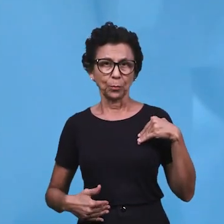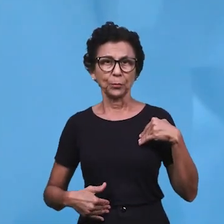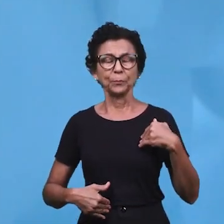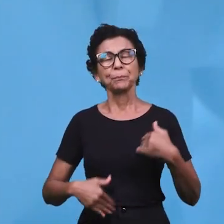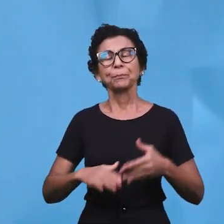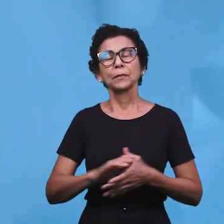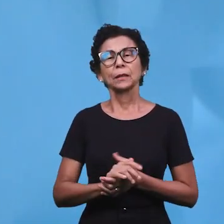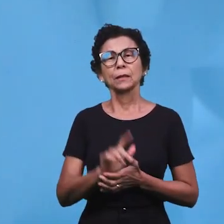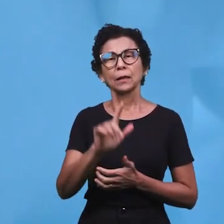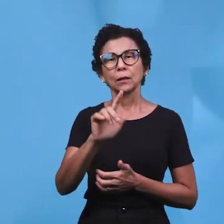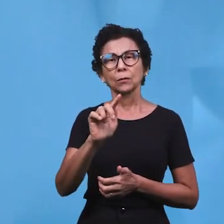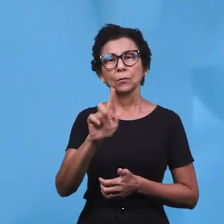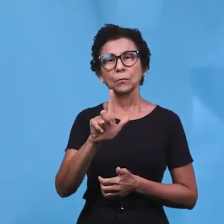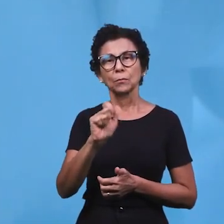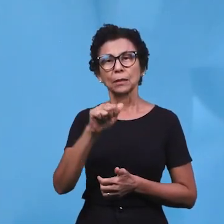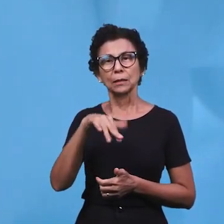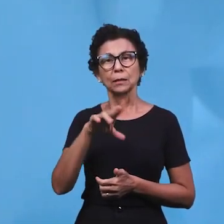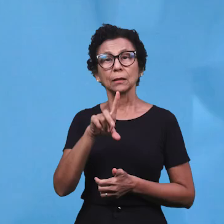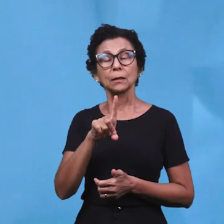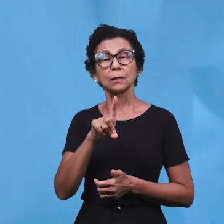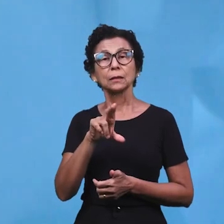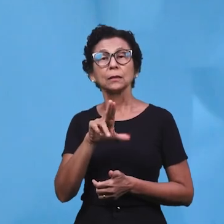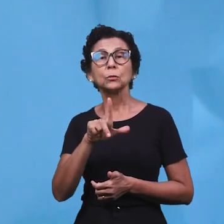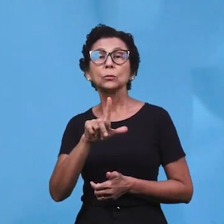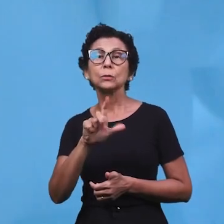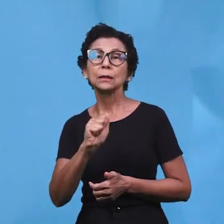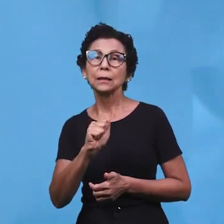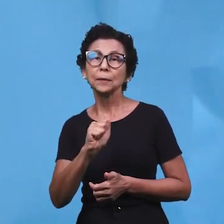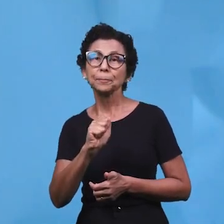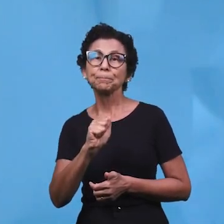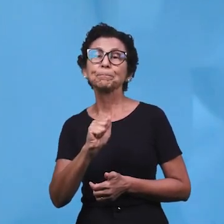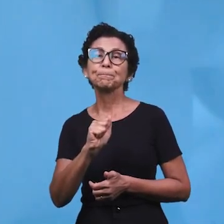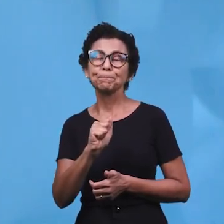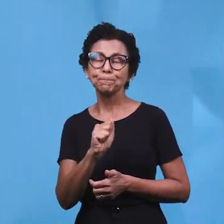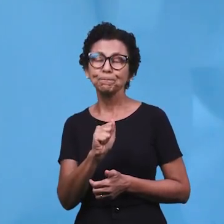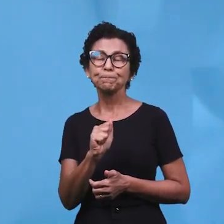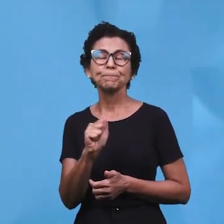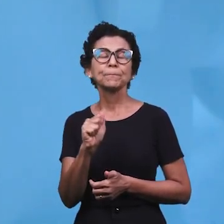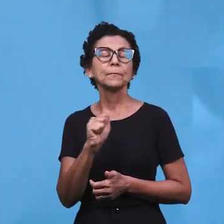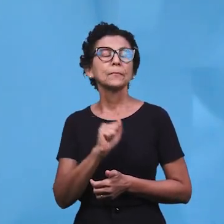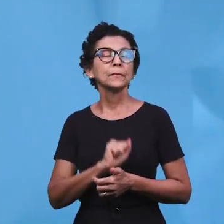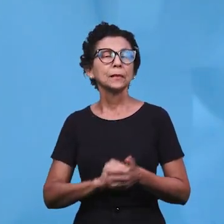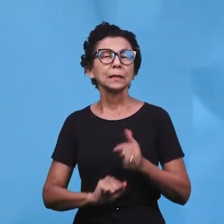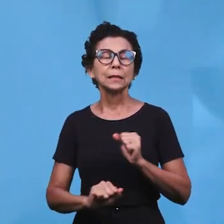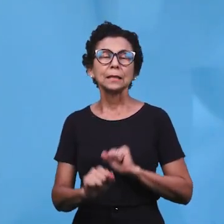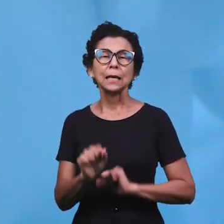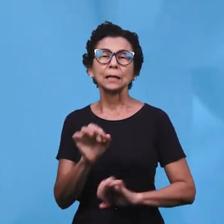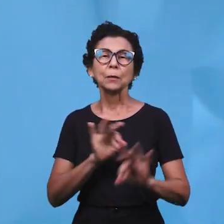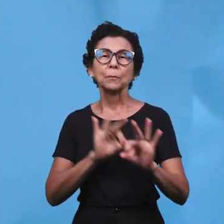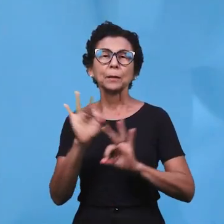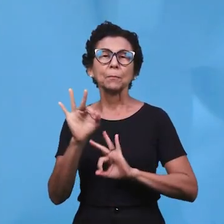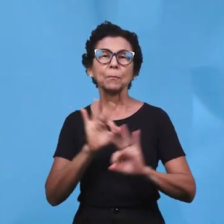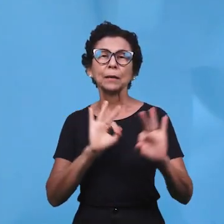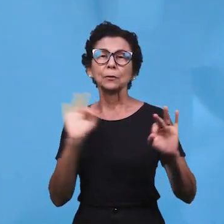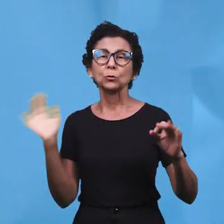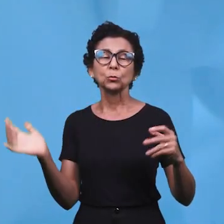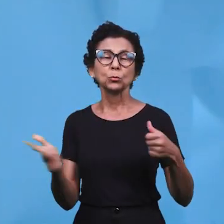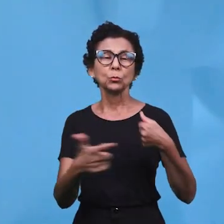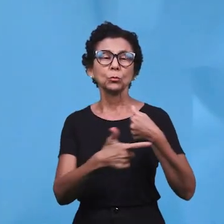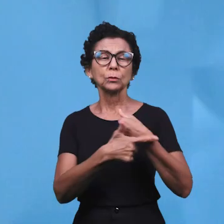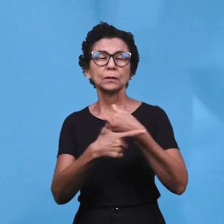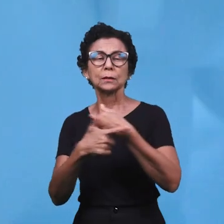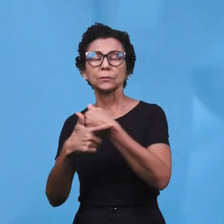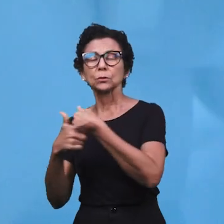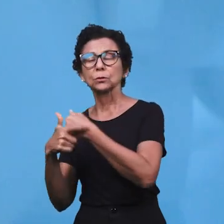pineal, e ela contribui para preparar todas as nossas funções cerebrais para iniciar o